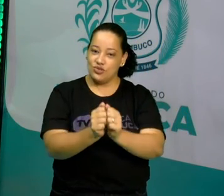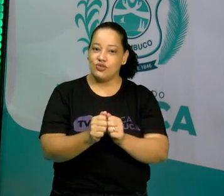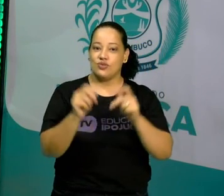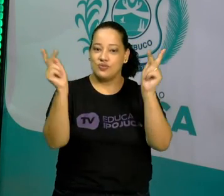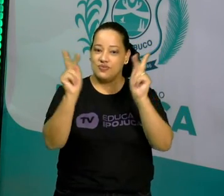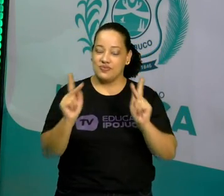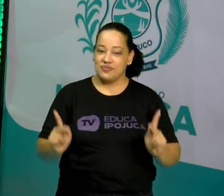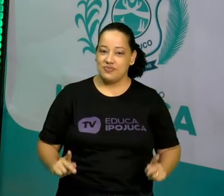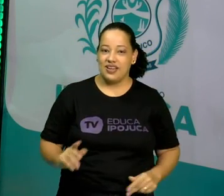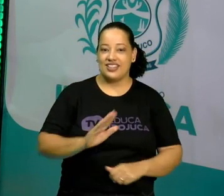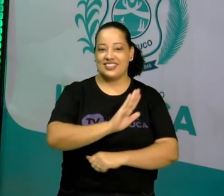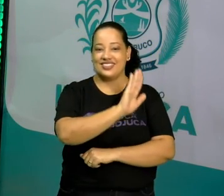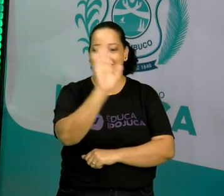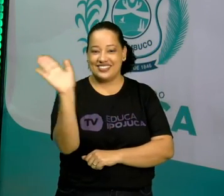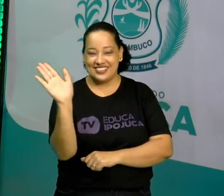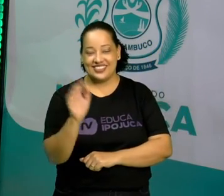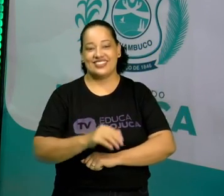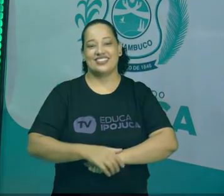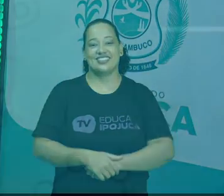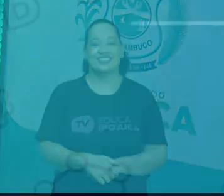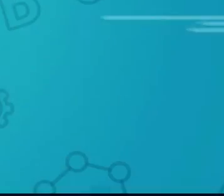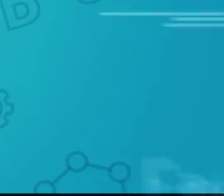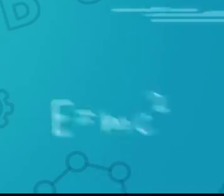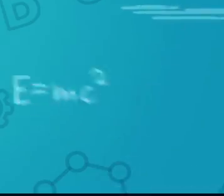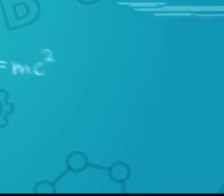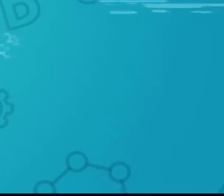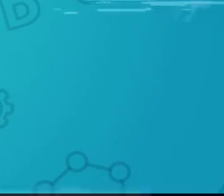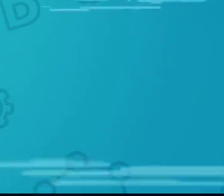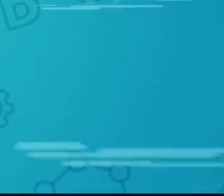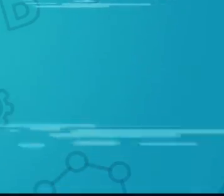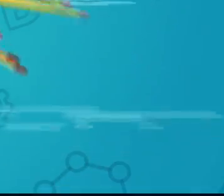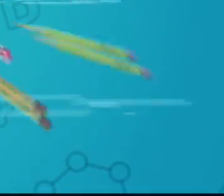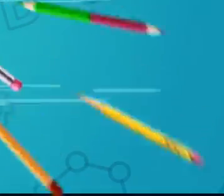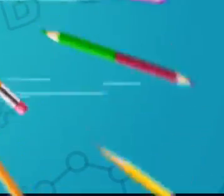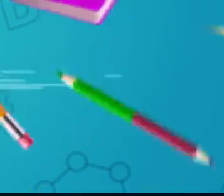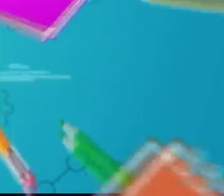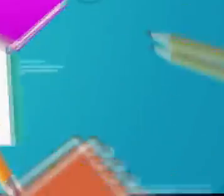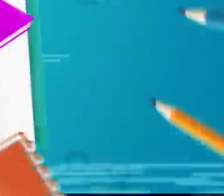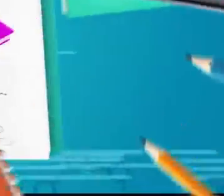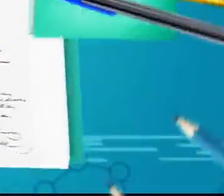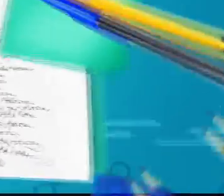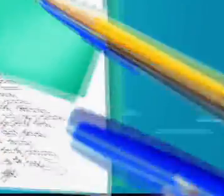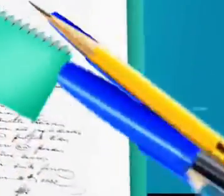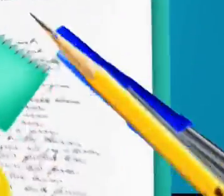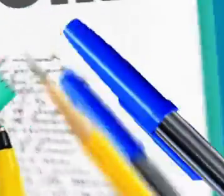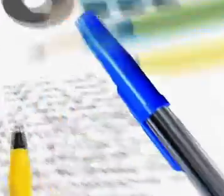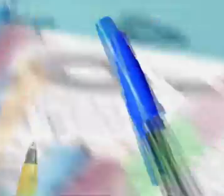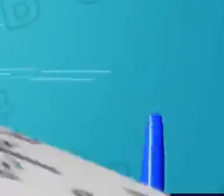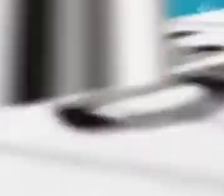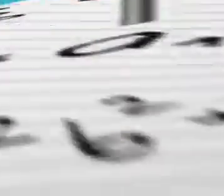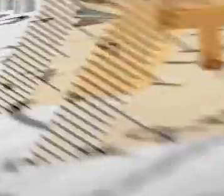e até mais.